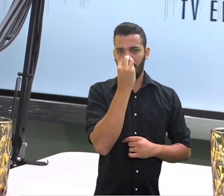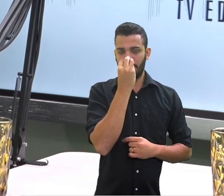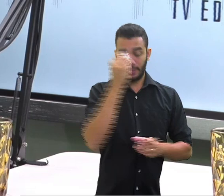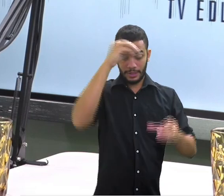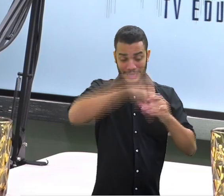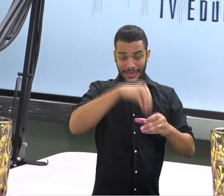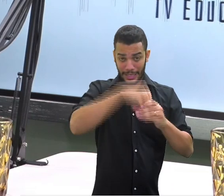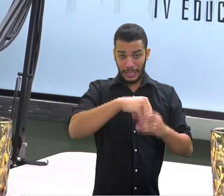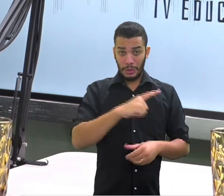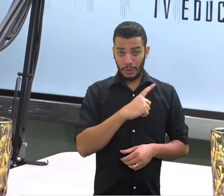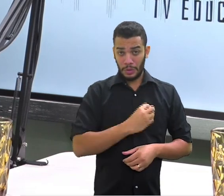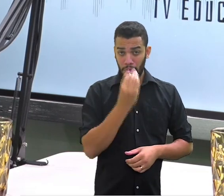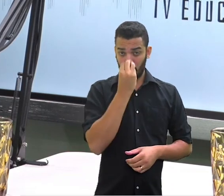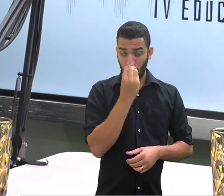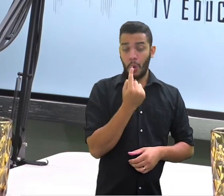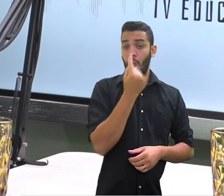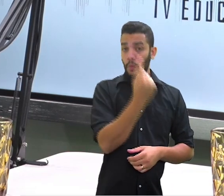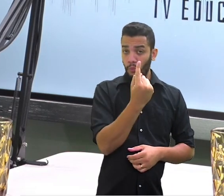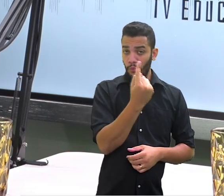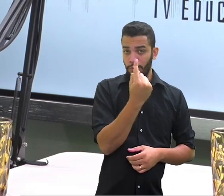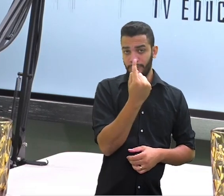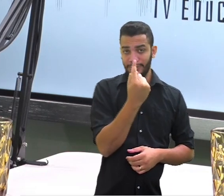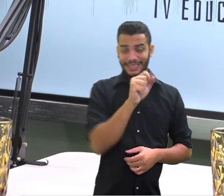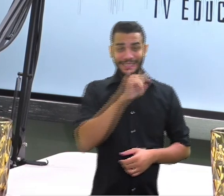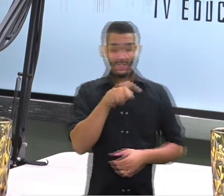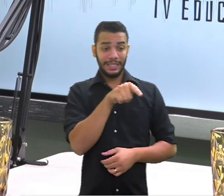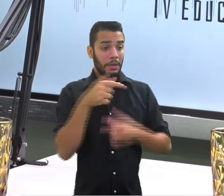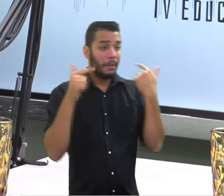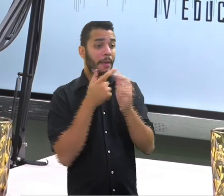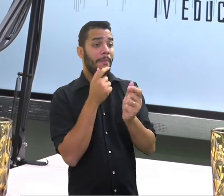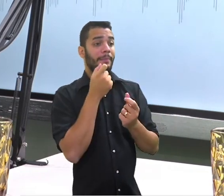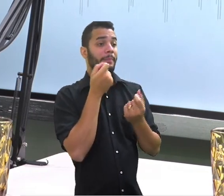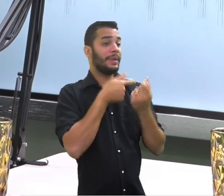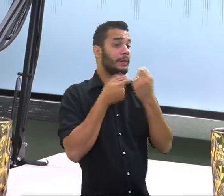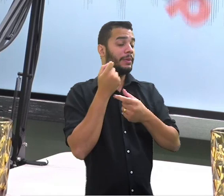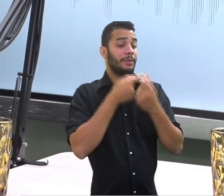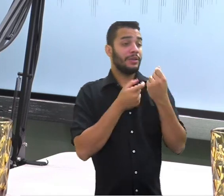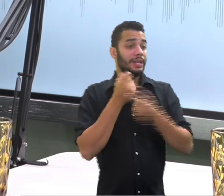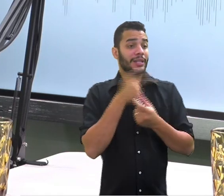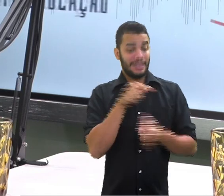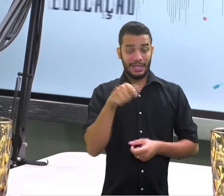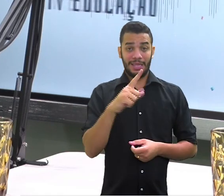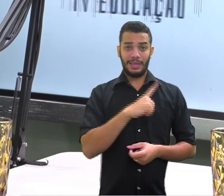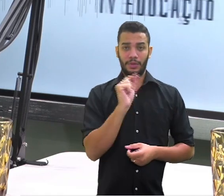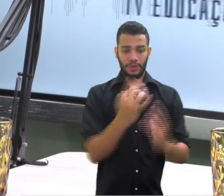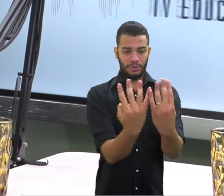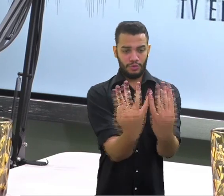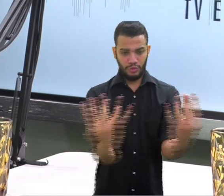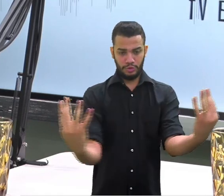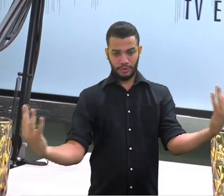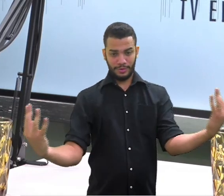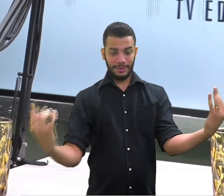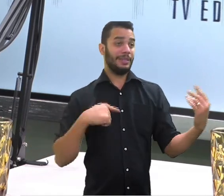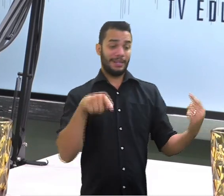porque a plateia está ali. Então, a plateia alimenta aquele palhaço. Então, nós temos uma escola